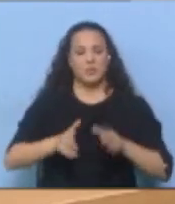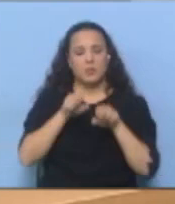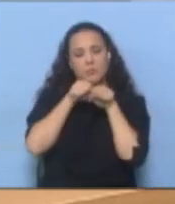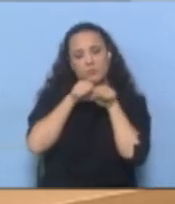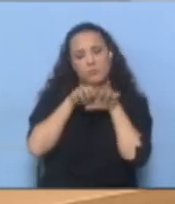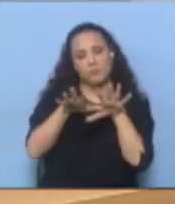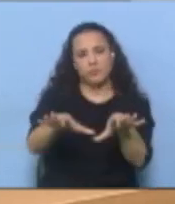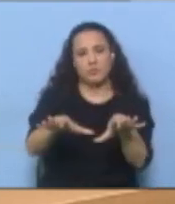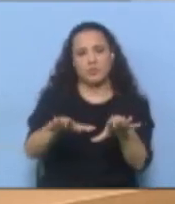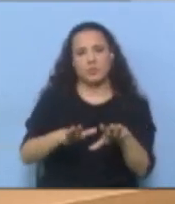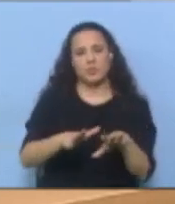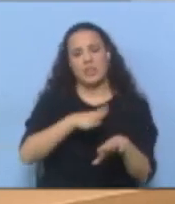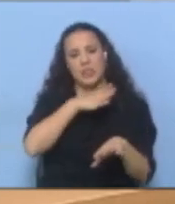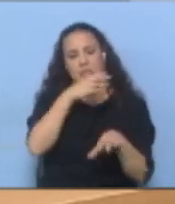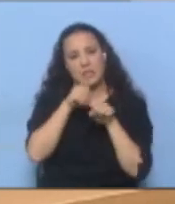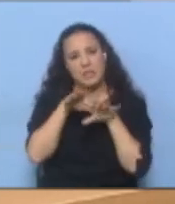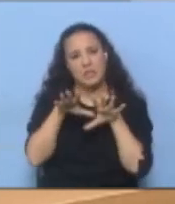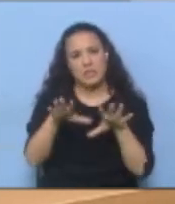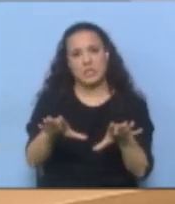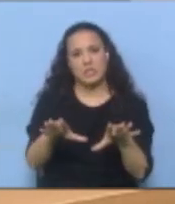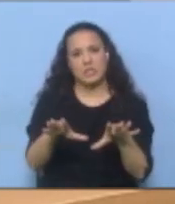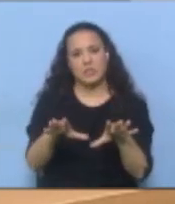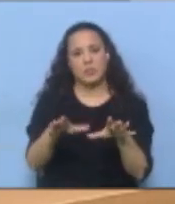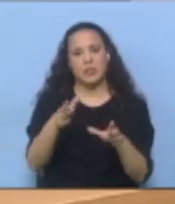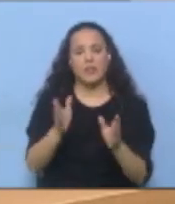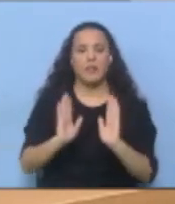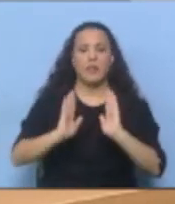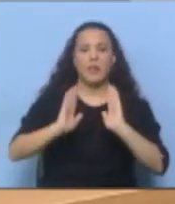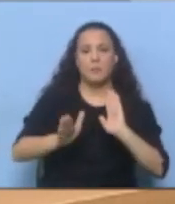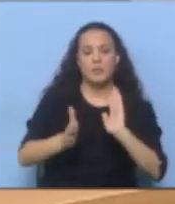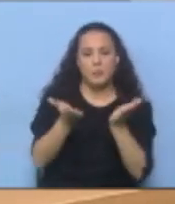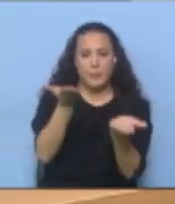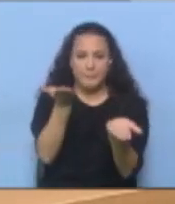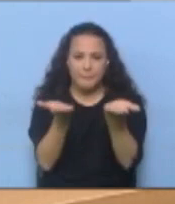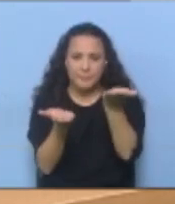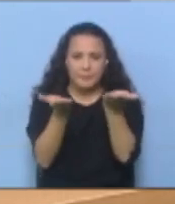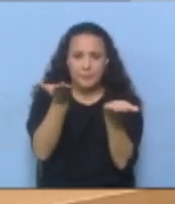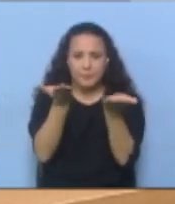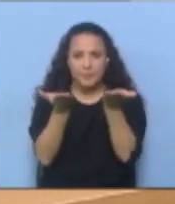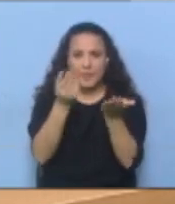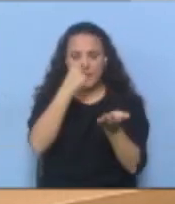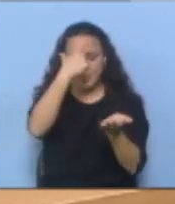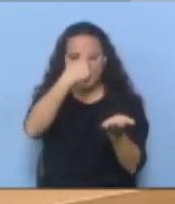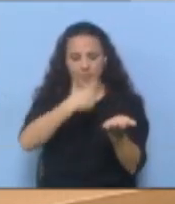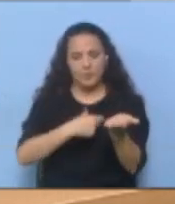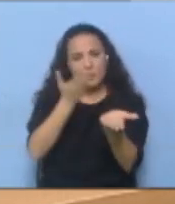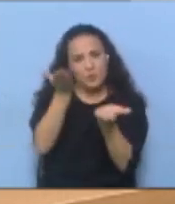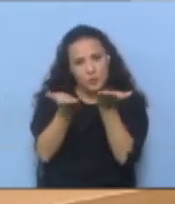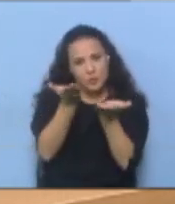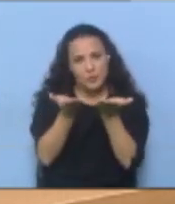isso nesse livro, de que temos que dosear essa dimensão primitiva que há no ser humano. Não é? Ele até estabelece uma coisa muito